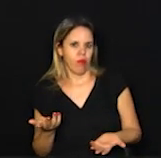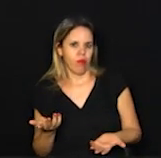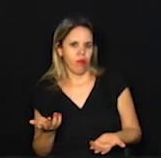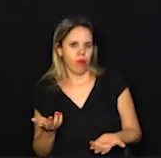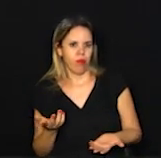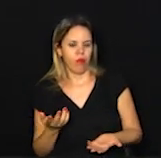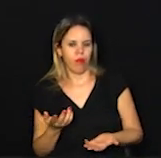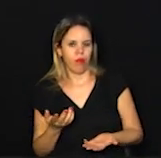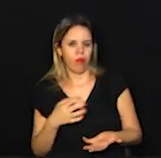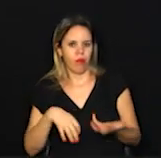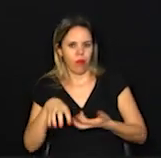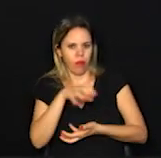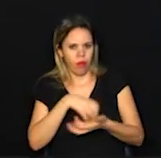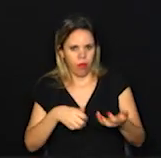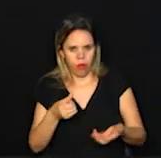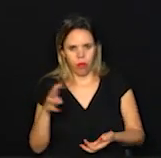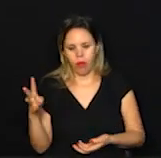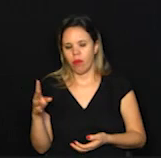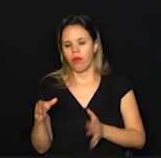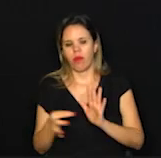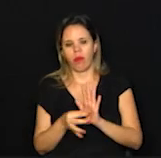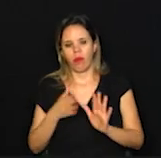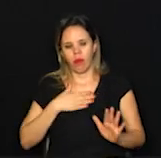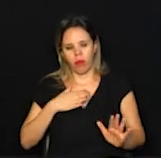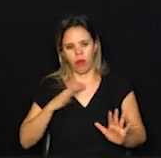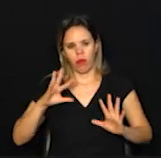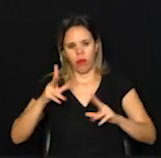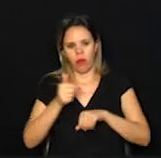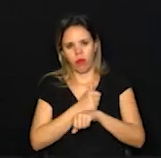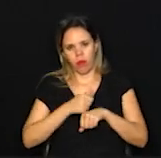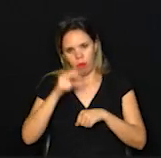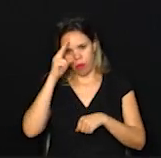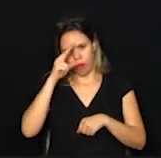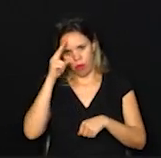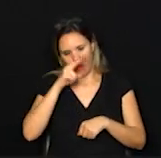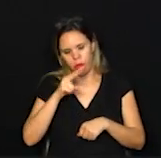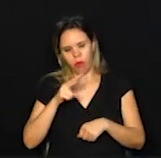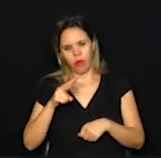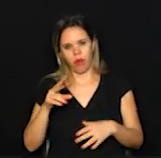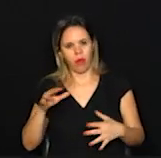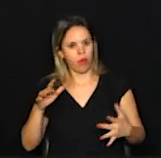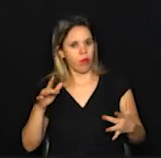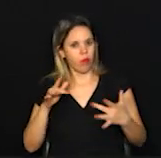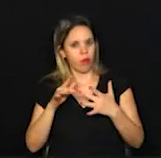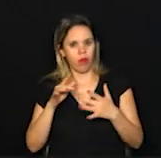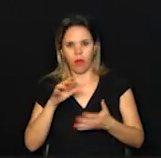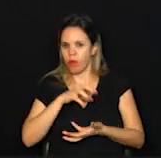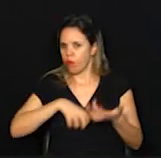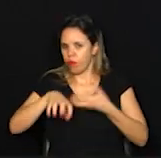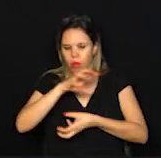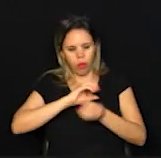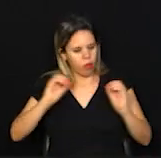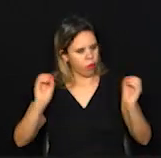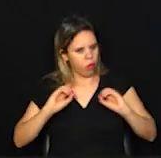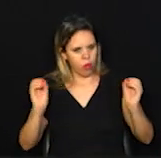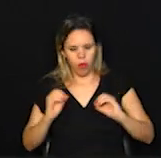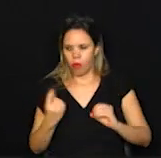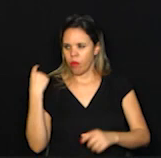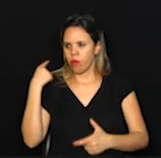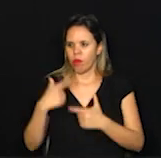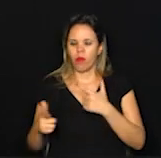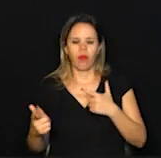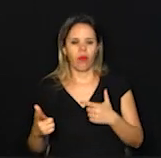Na minha opinião e na opinião de todos os historiadores que ligam Lé com Cré, aquilo não foi revolução coisa nenhuma. Quer dizer,